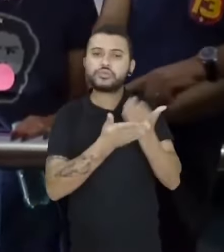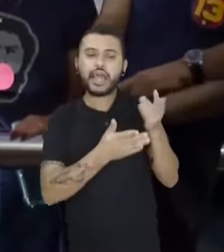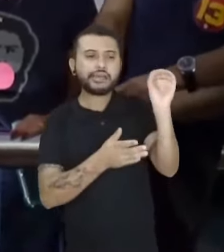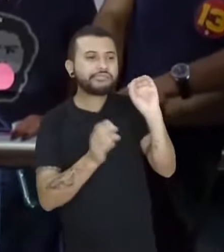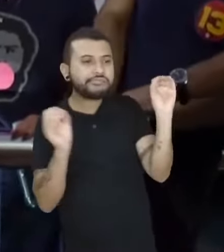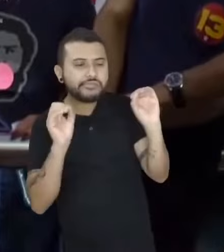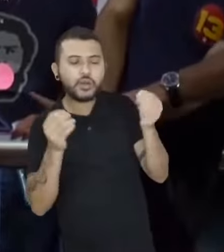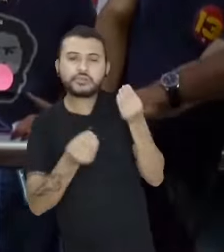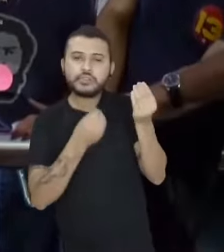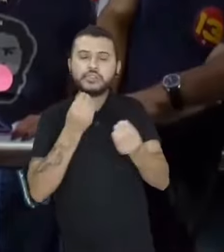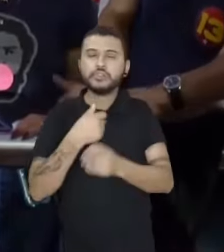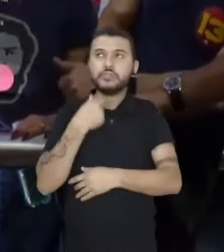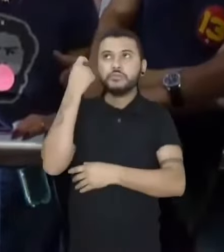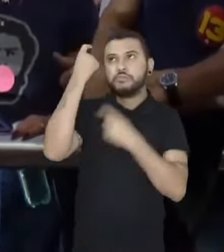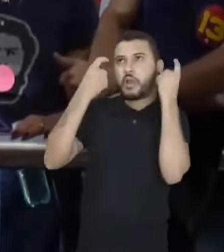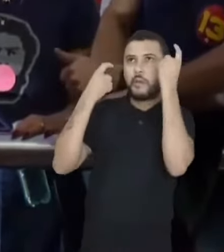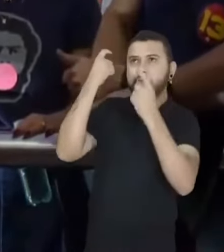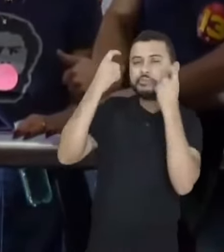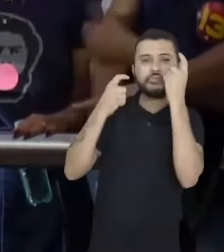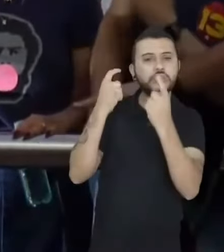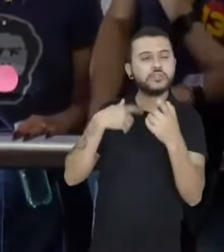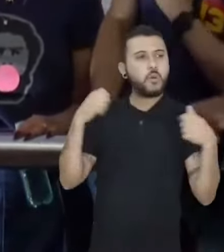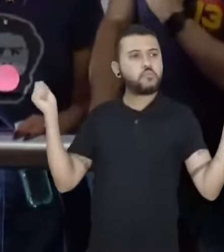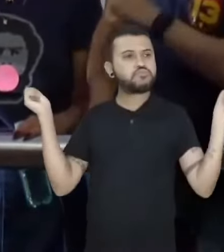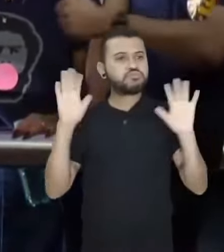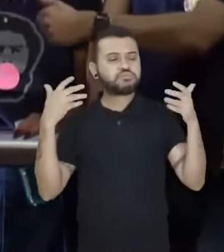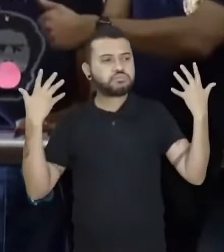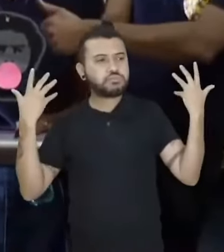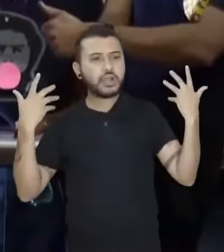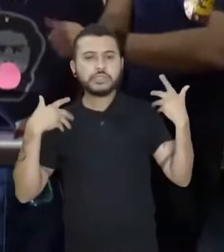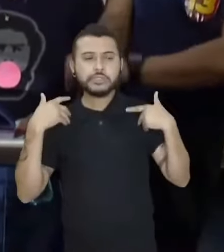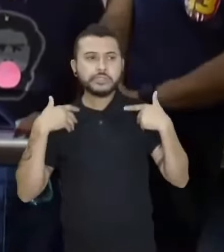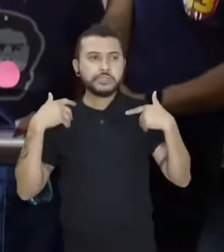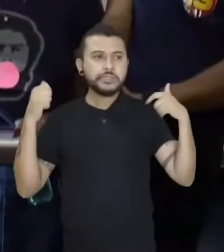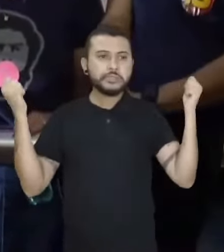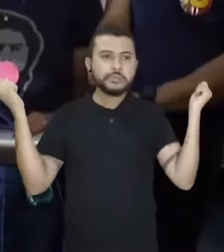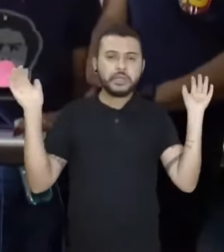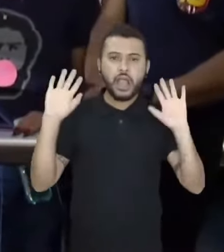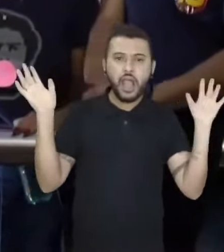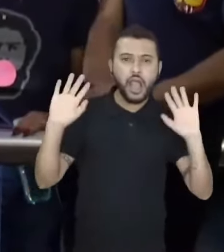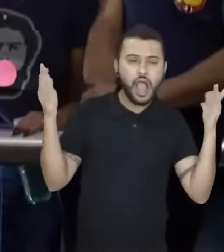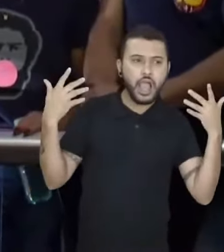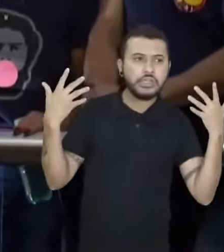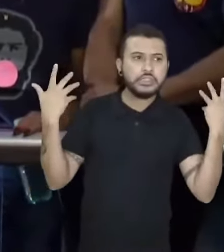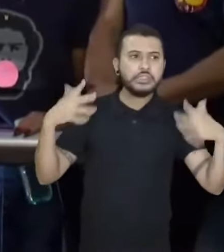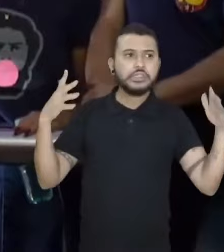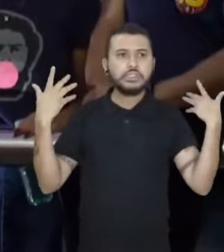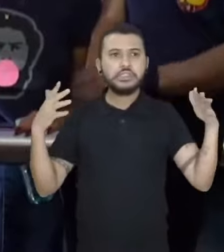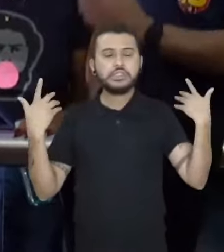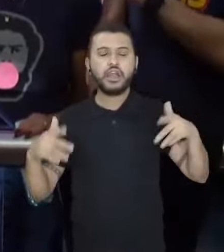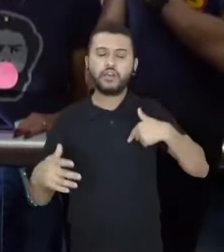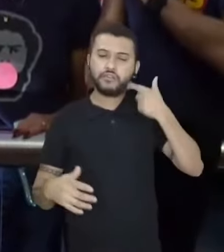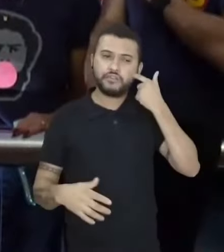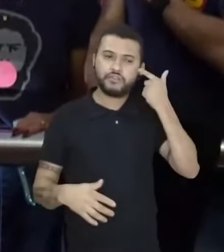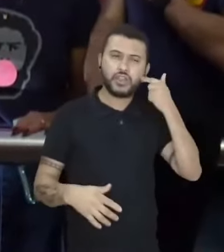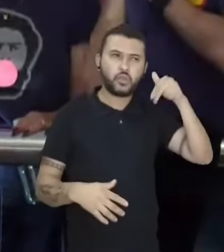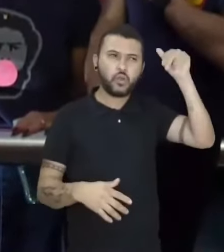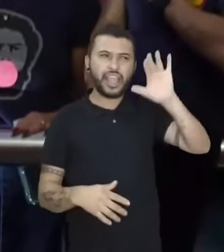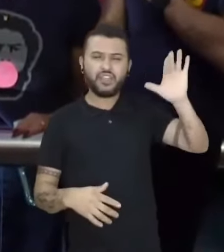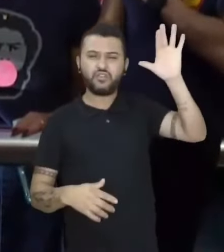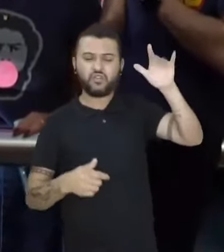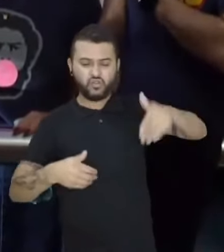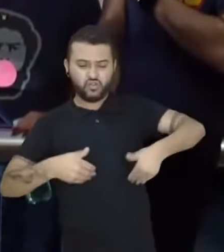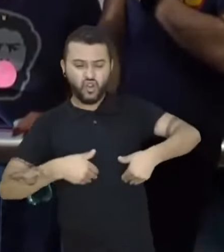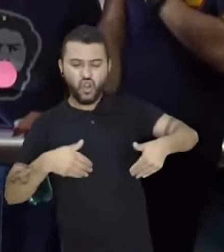universidade. Eu ficava horrorizado quando dizia que o Nordeste passava fome e